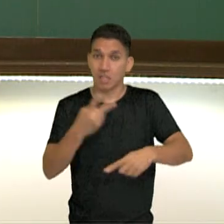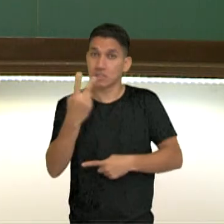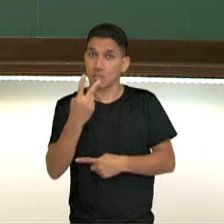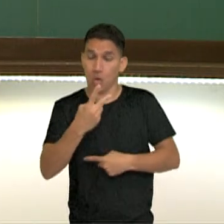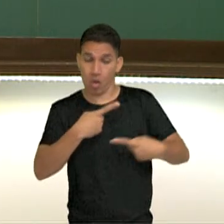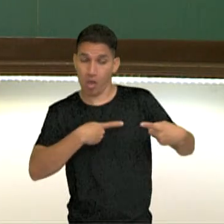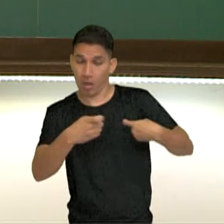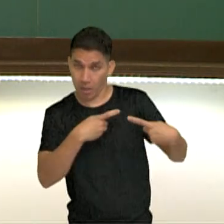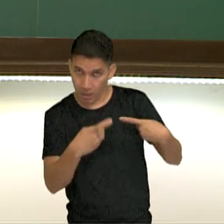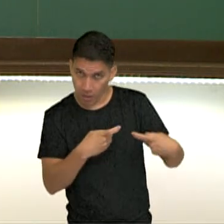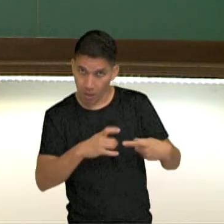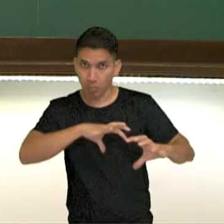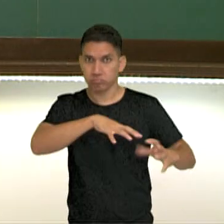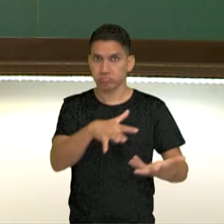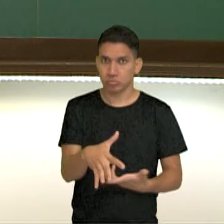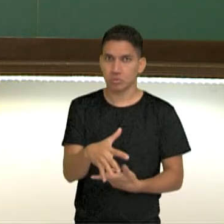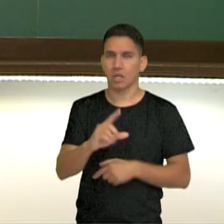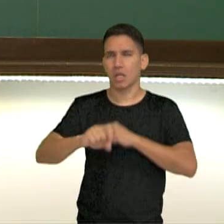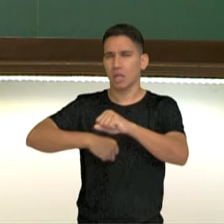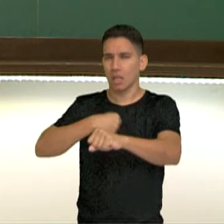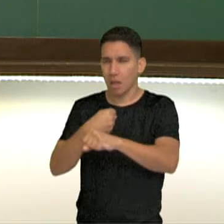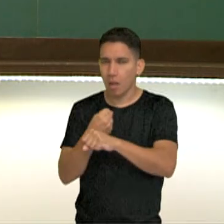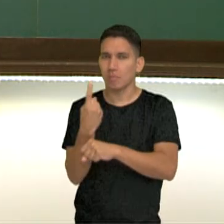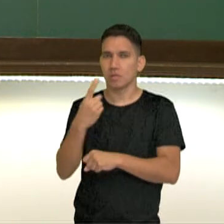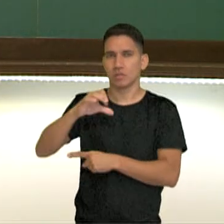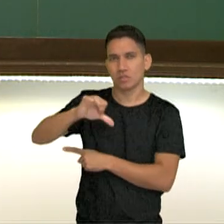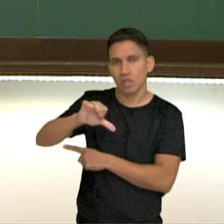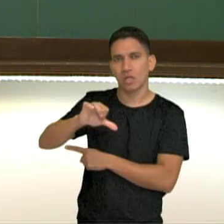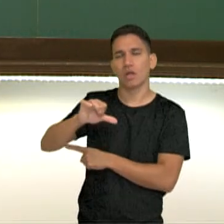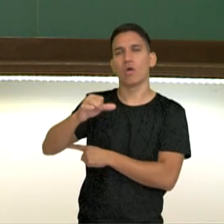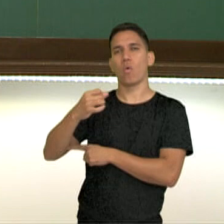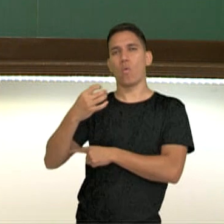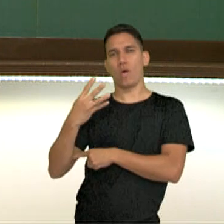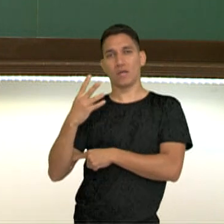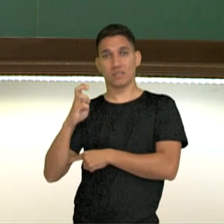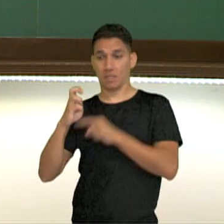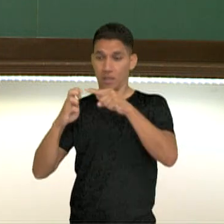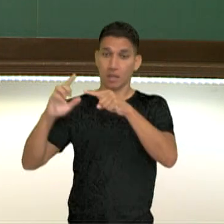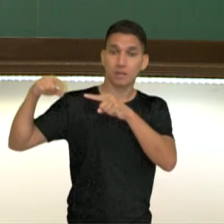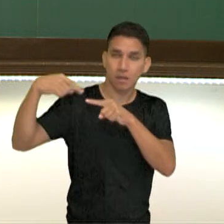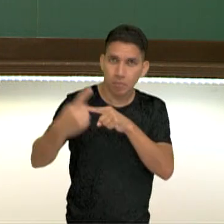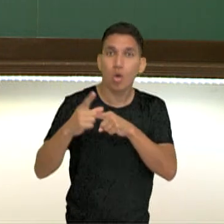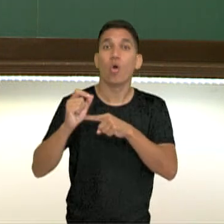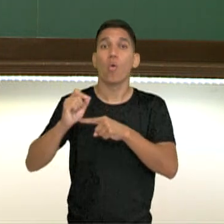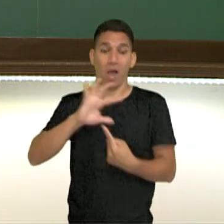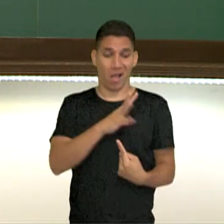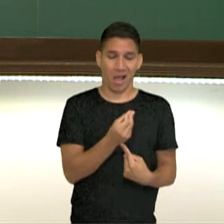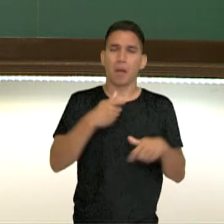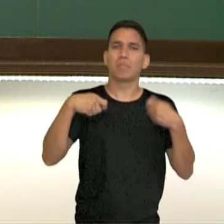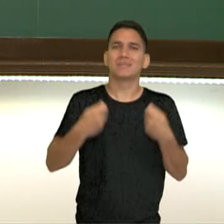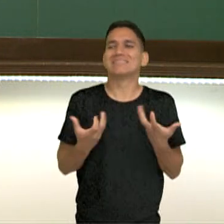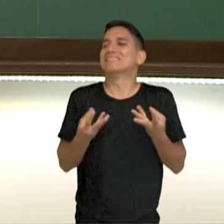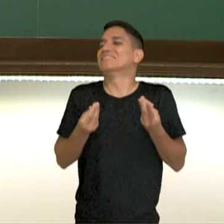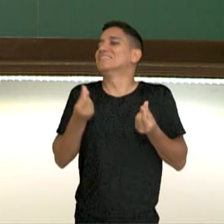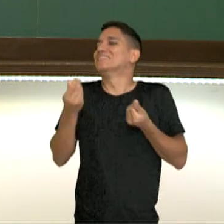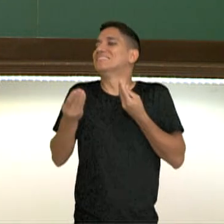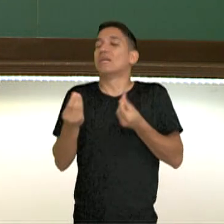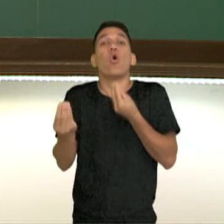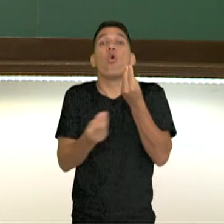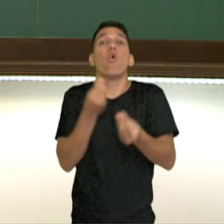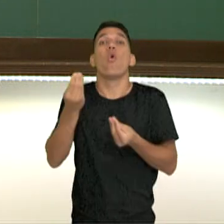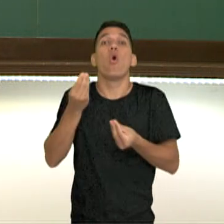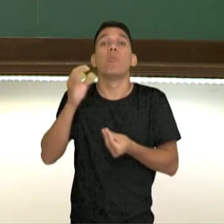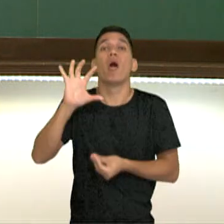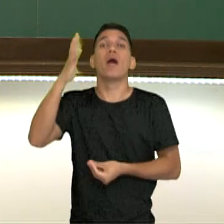depois de 1945, a arte teve que se ressignificar para dar conta de resolver o caos estabelecido.